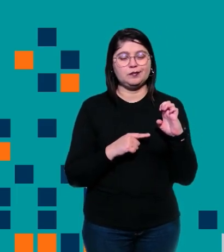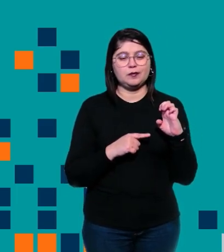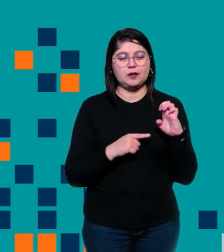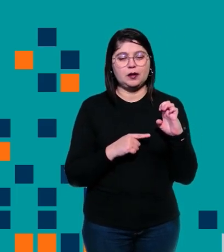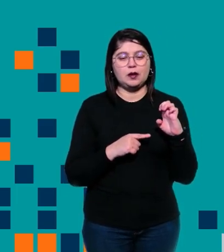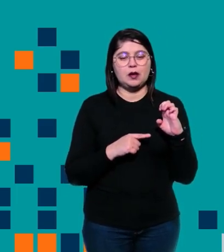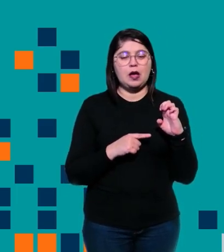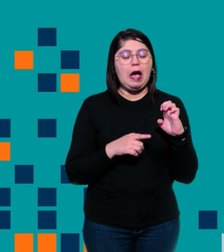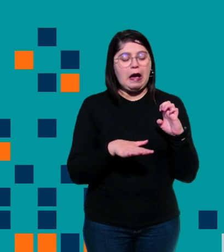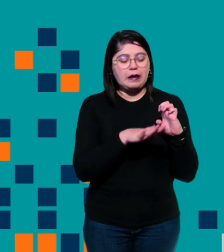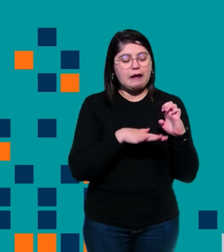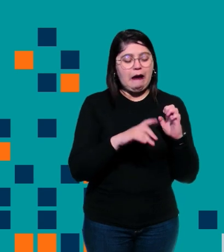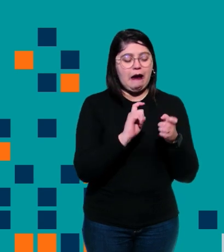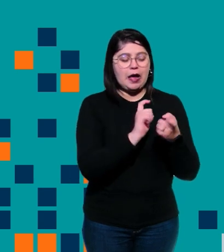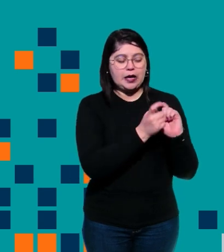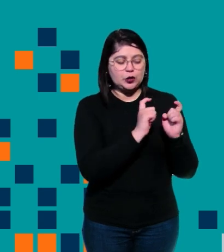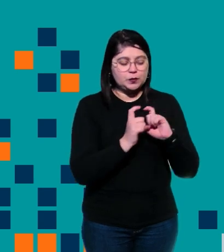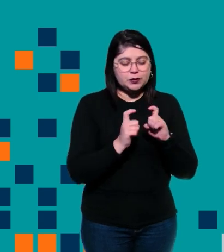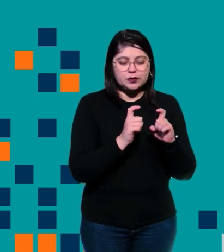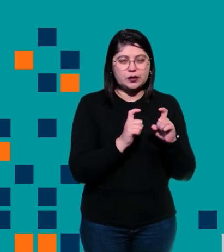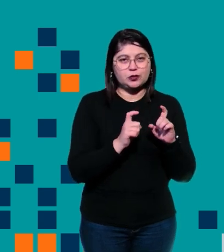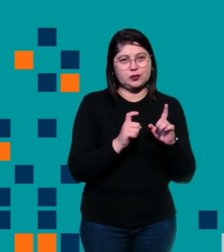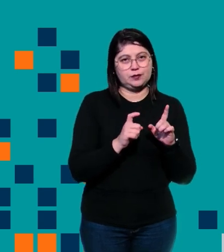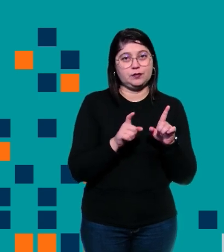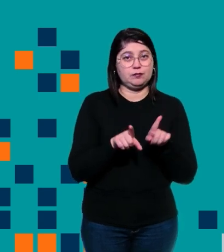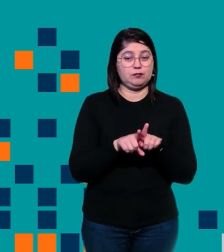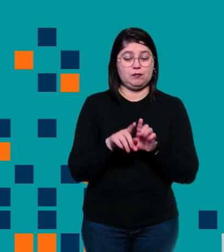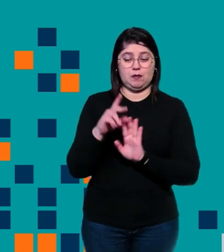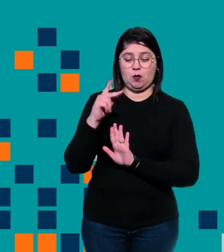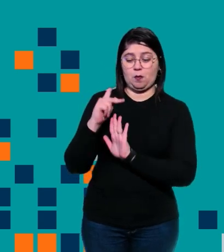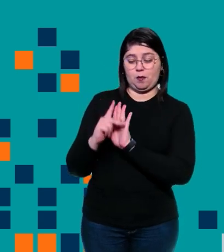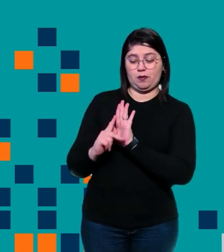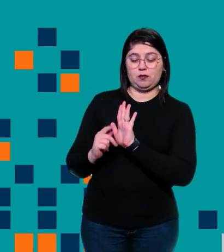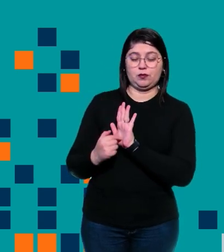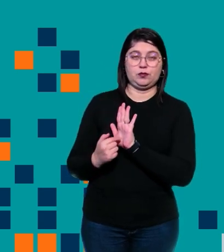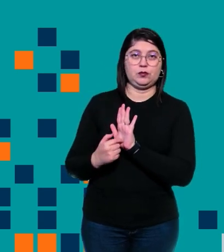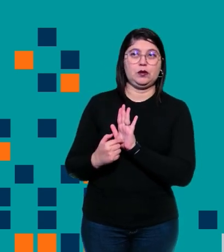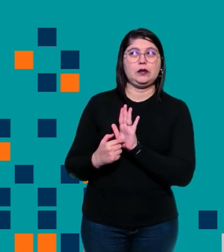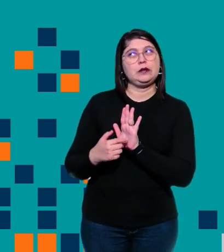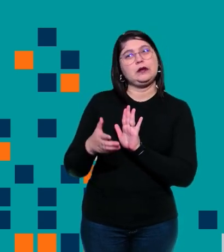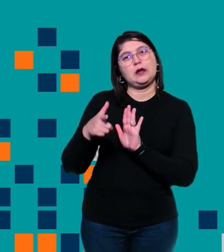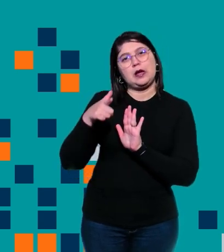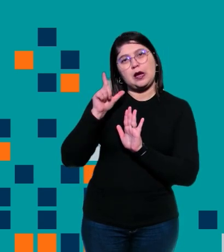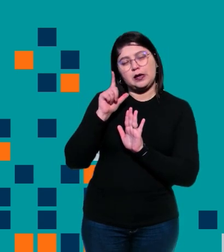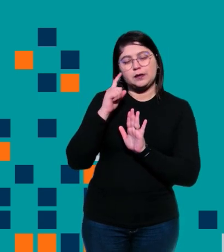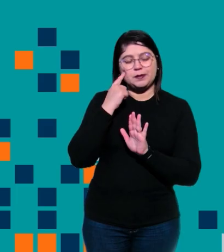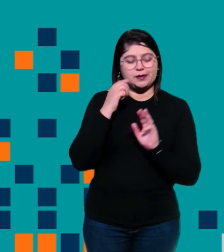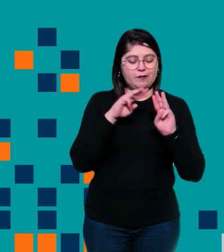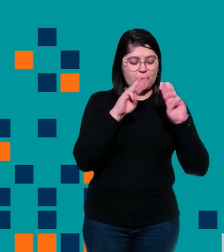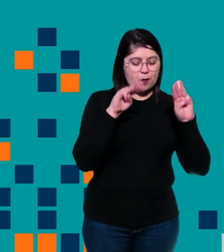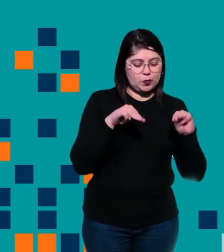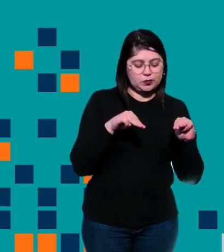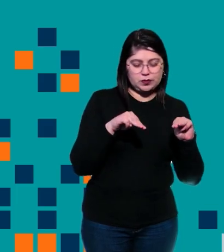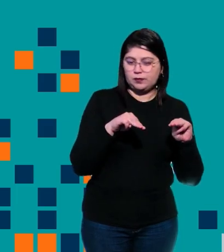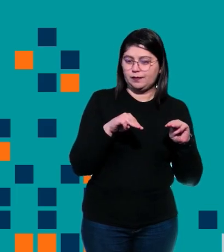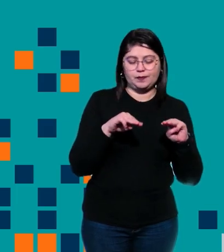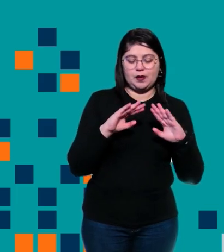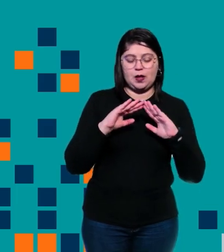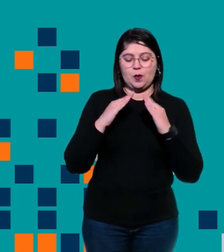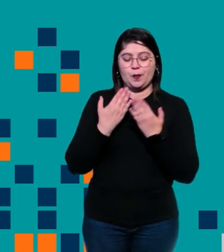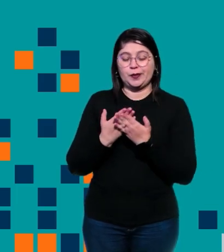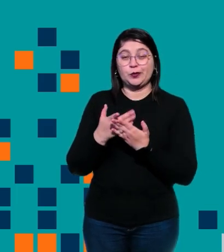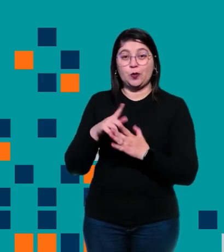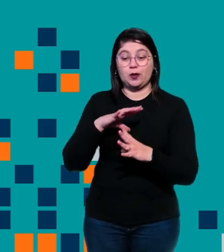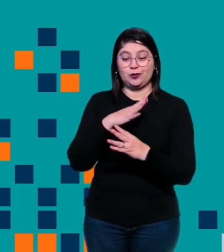áreas administrativas e um projeto que estava associado ao museu, que era a Escola do Olhar, que era uma escola